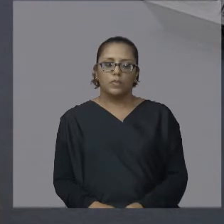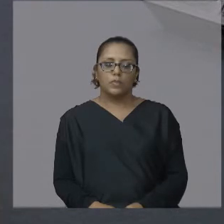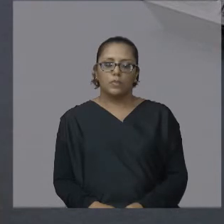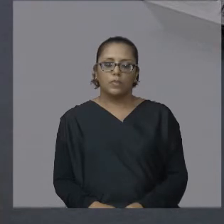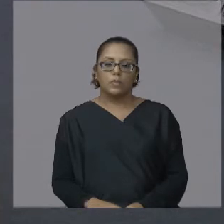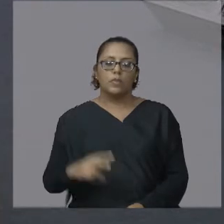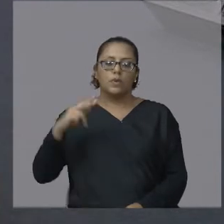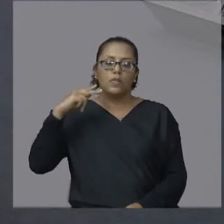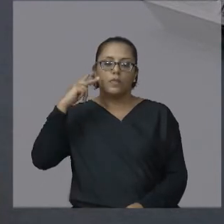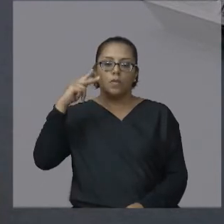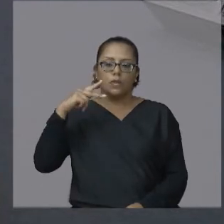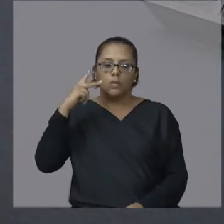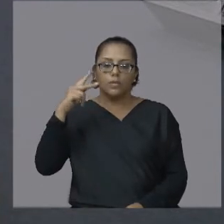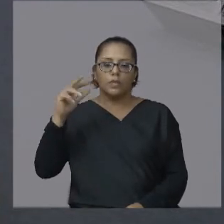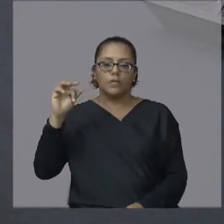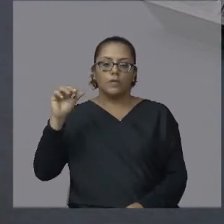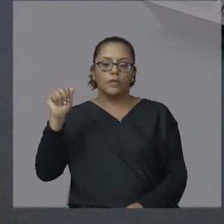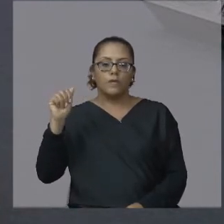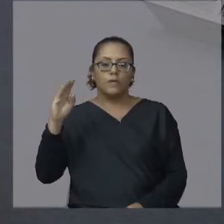Vereador Fabião Zagueiro.